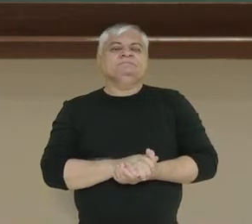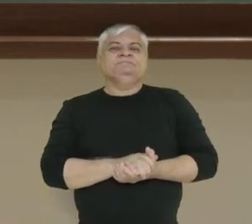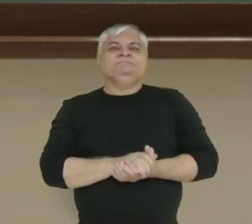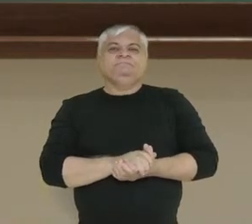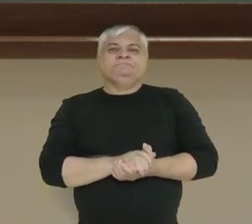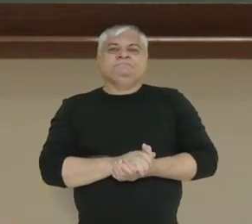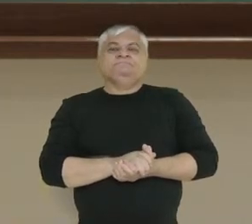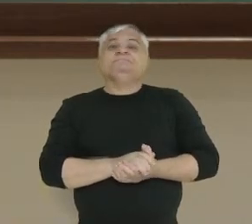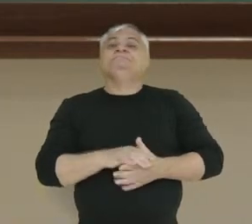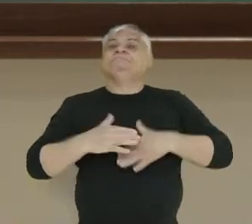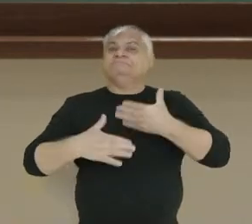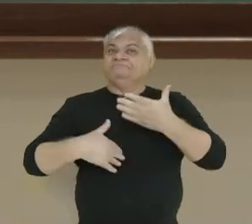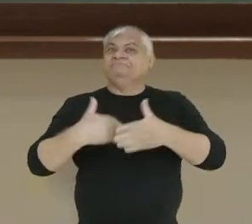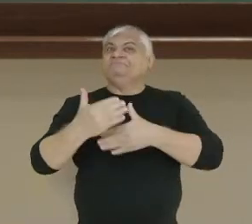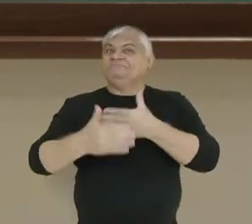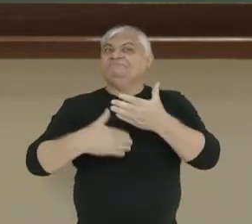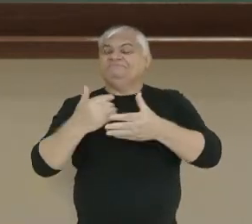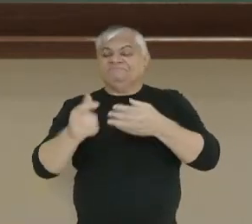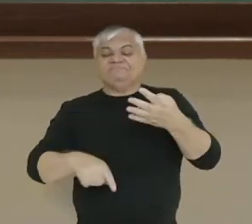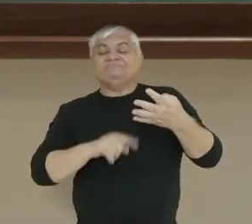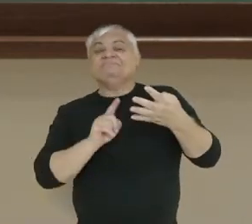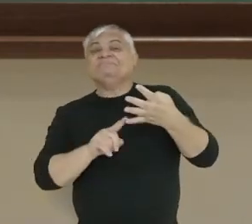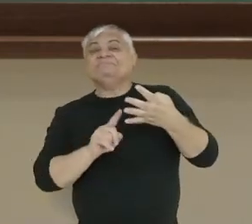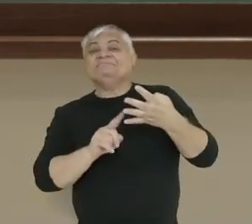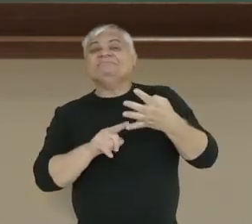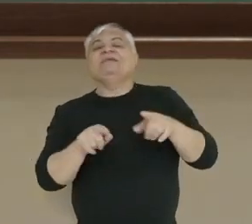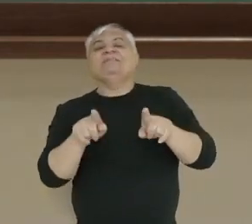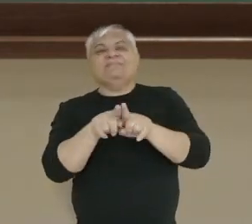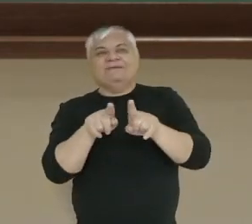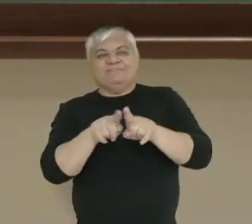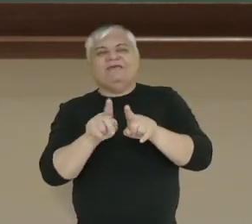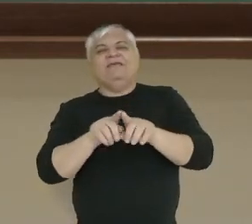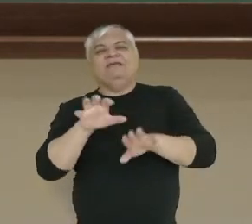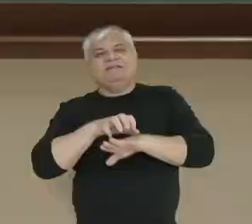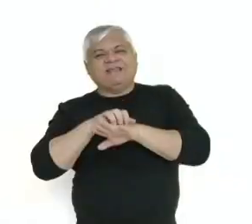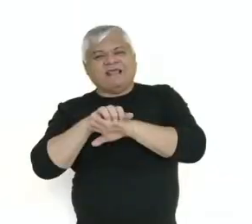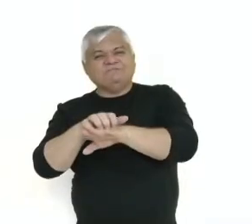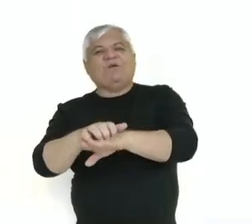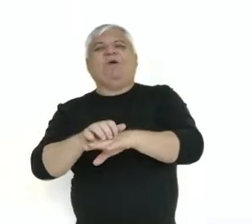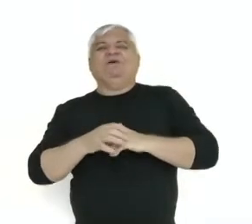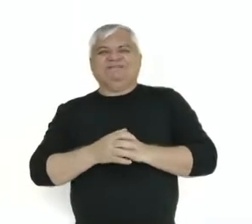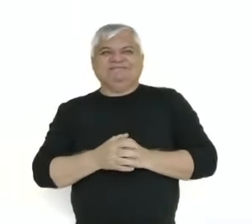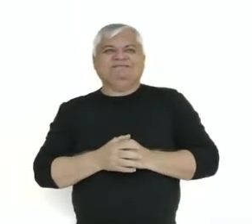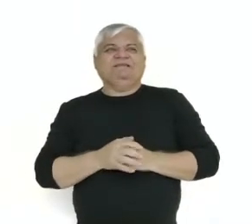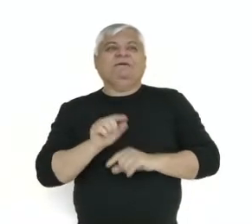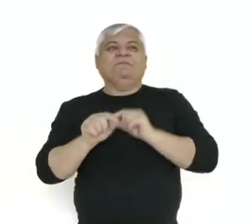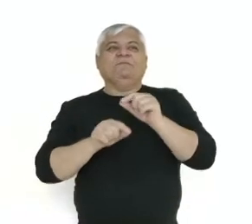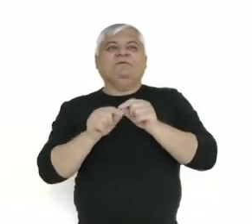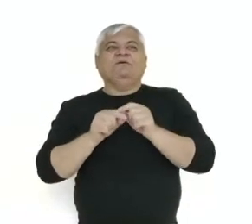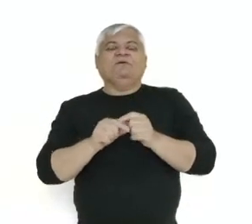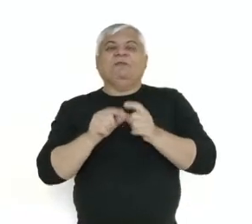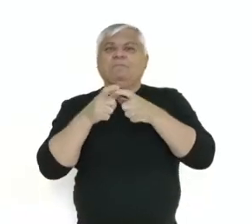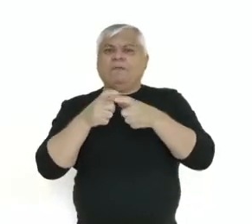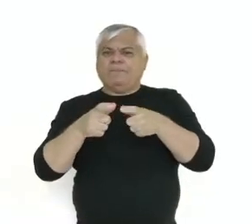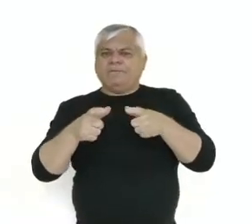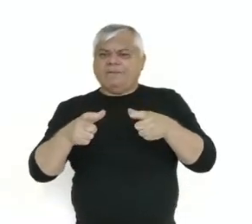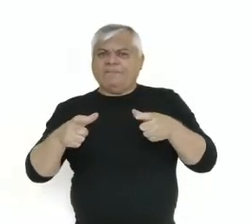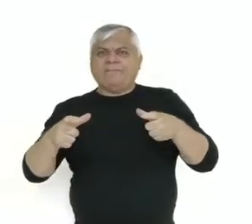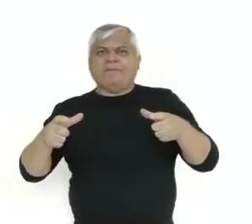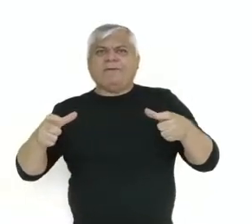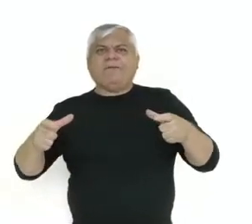A segunda fase da Revolução Industrial vai estar presente também nos transportes, porque vai se assistir o aumento progressivo